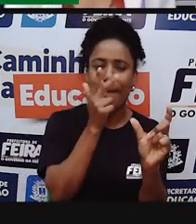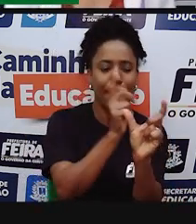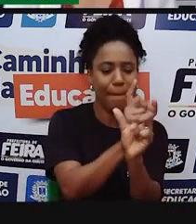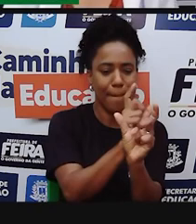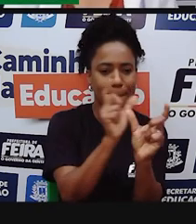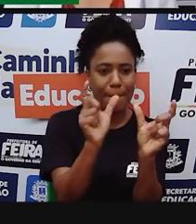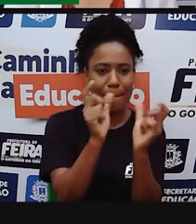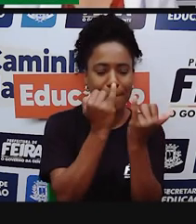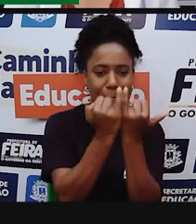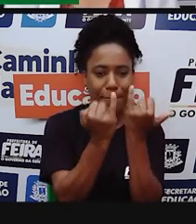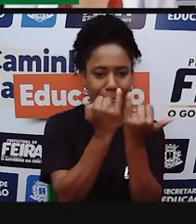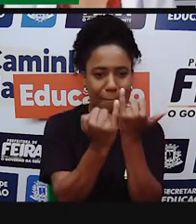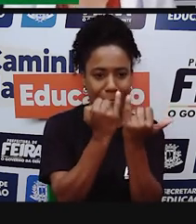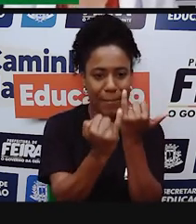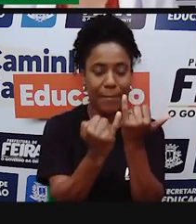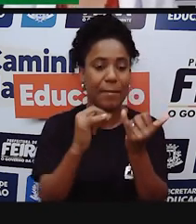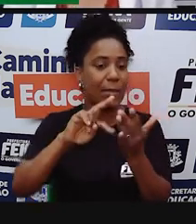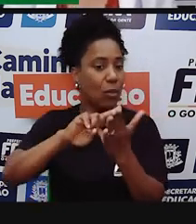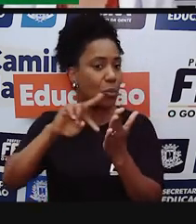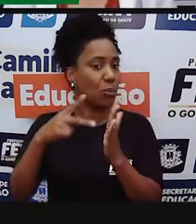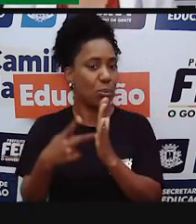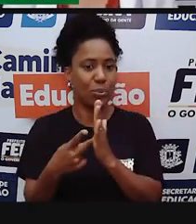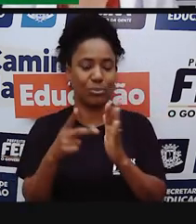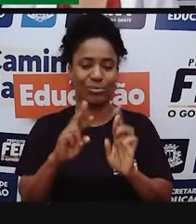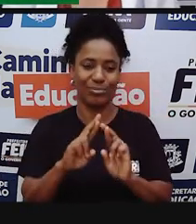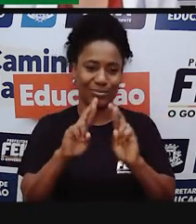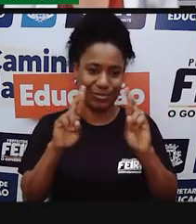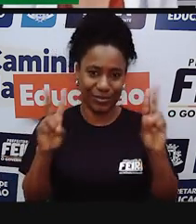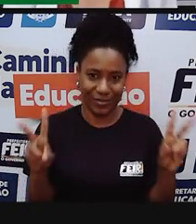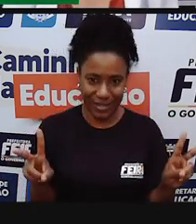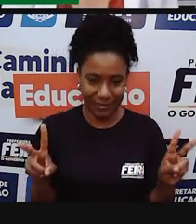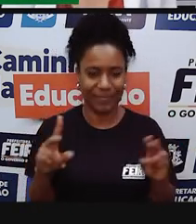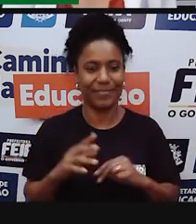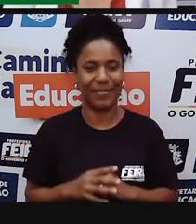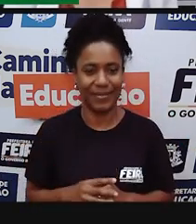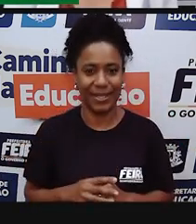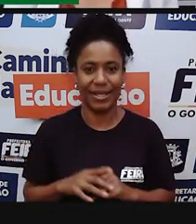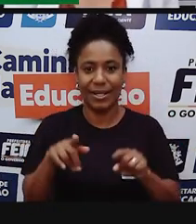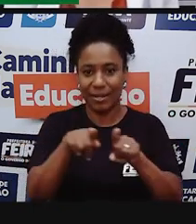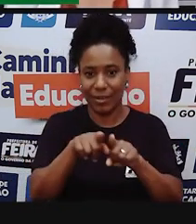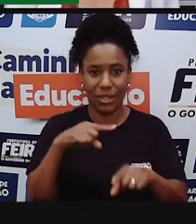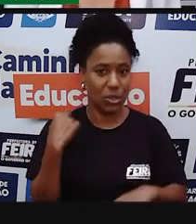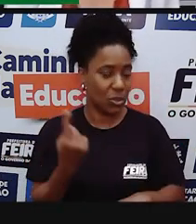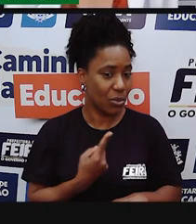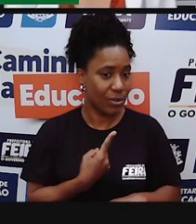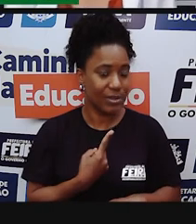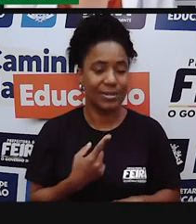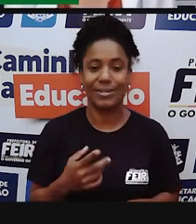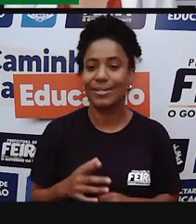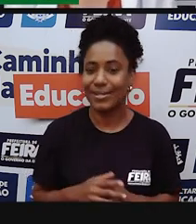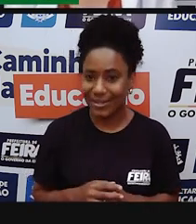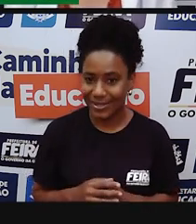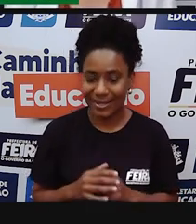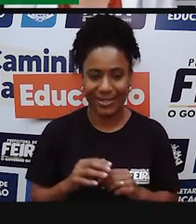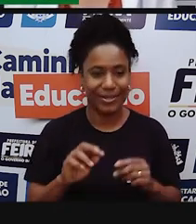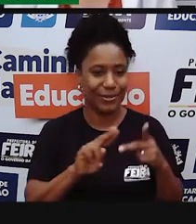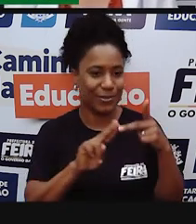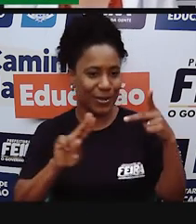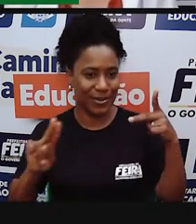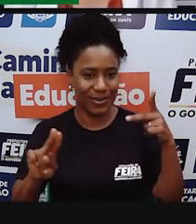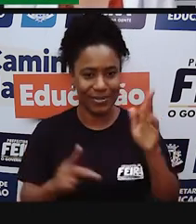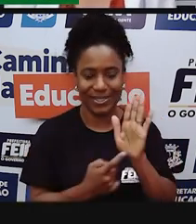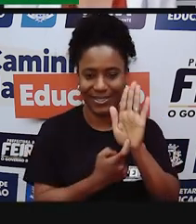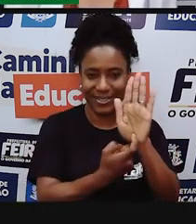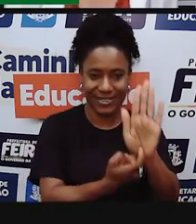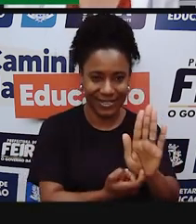possuem significados diferentes e também conhecemos os demonstrativos não